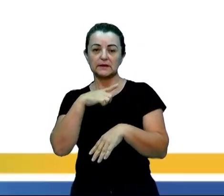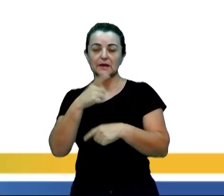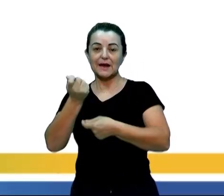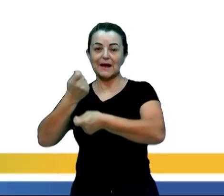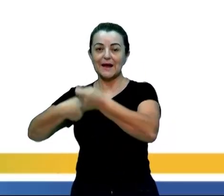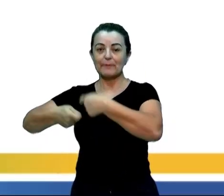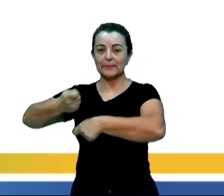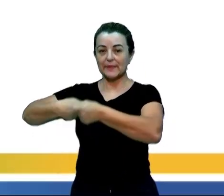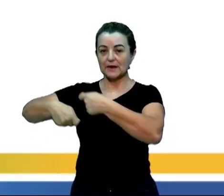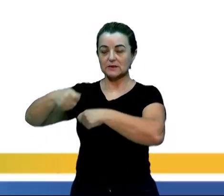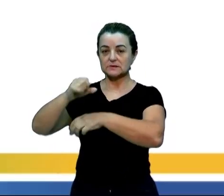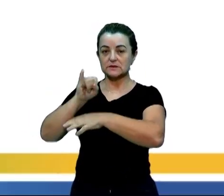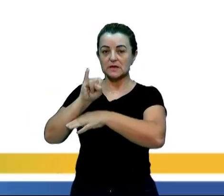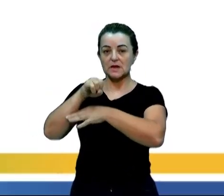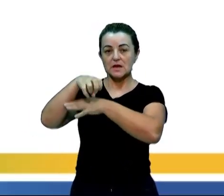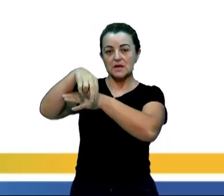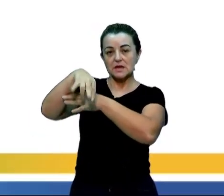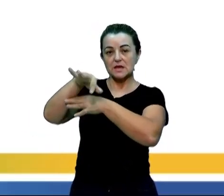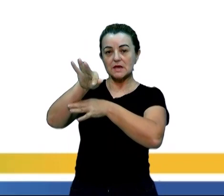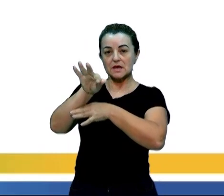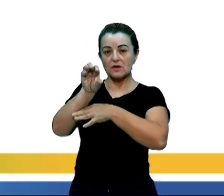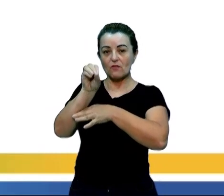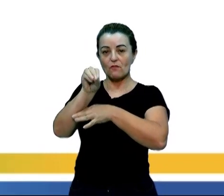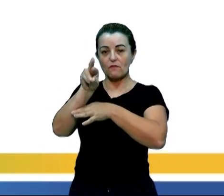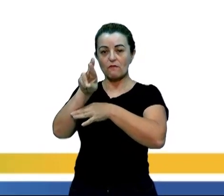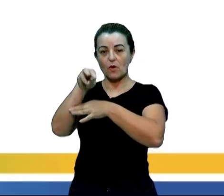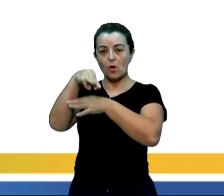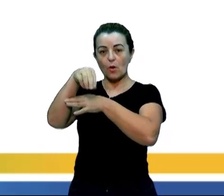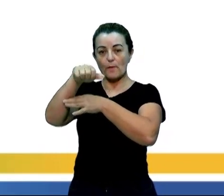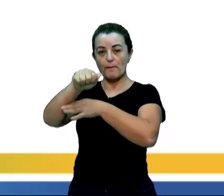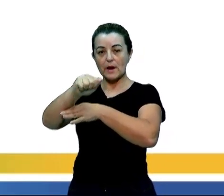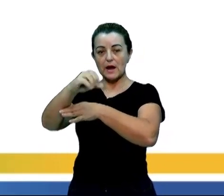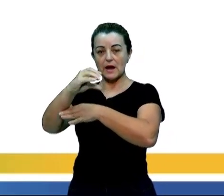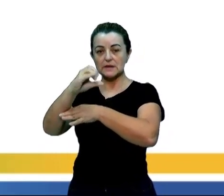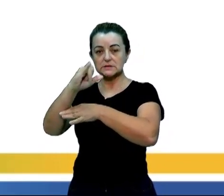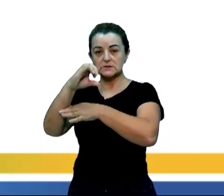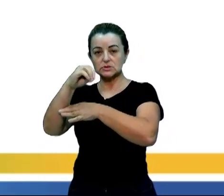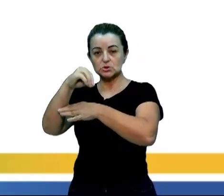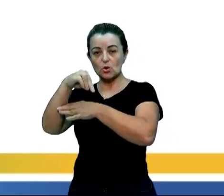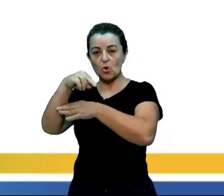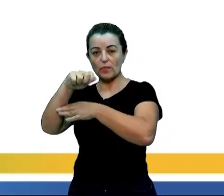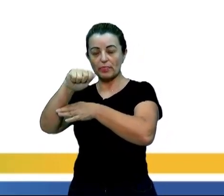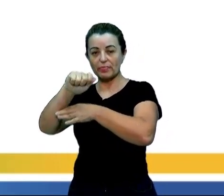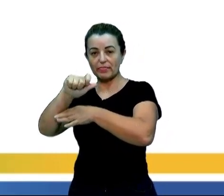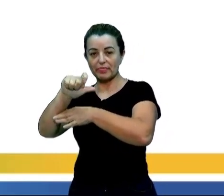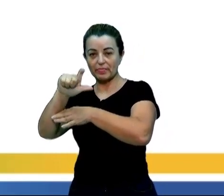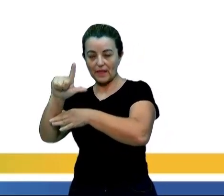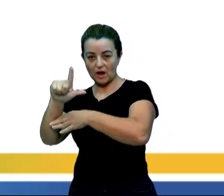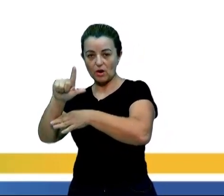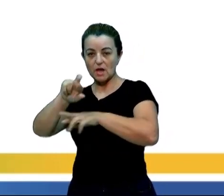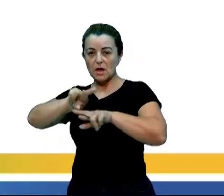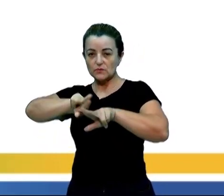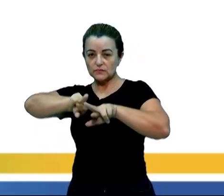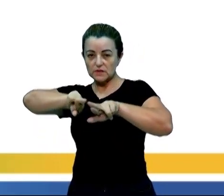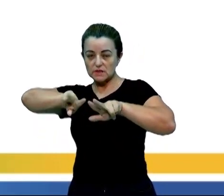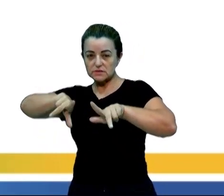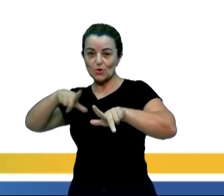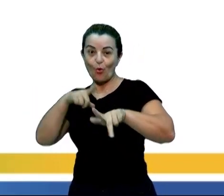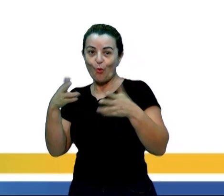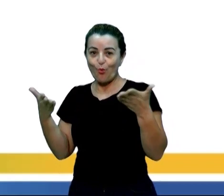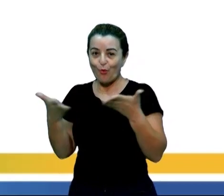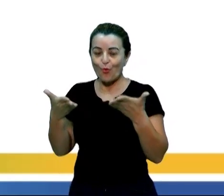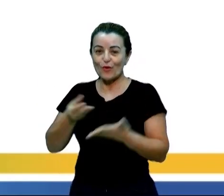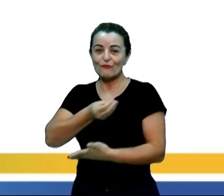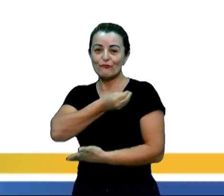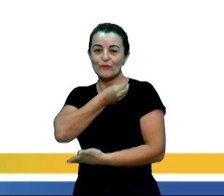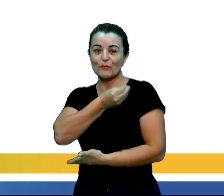capitalismo informacional, que é a fase que nós estamos vivendo agora, que é a fase de quê? Da robótica, a fase da internet,